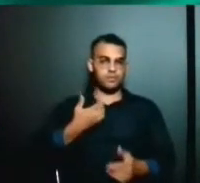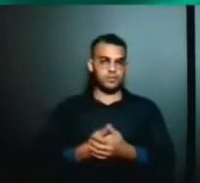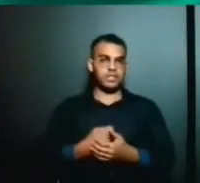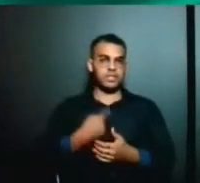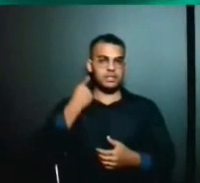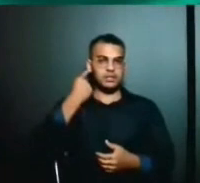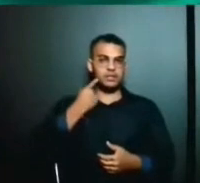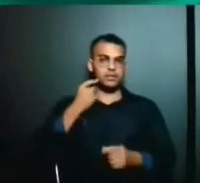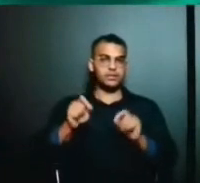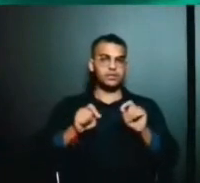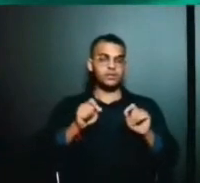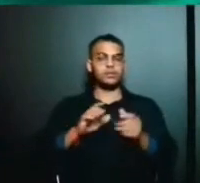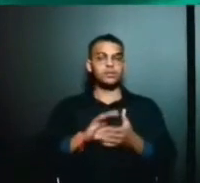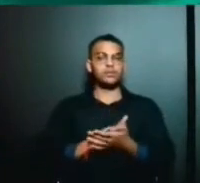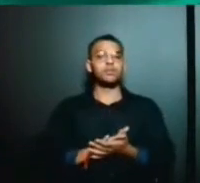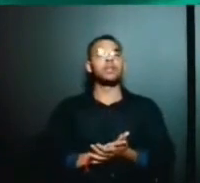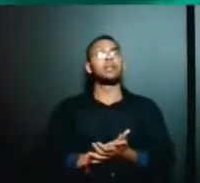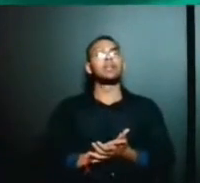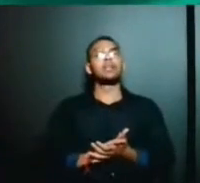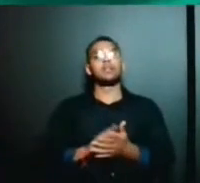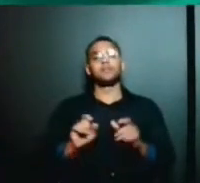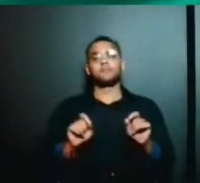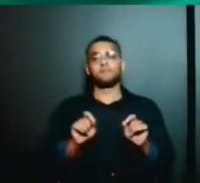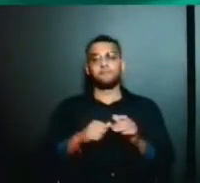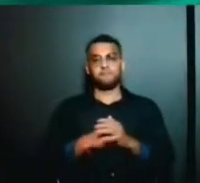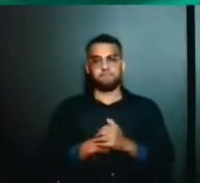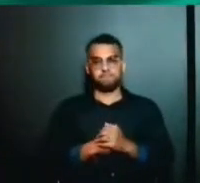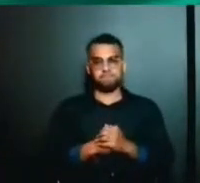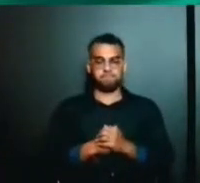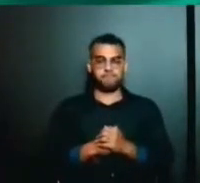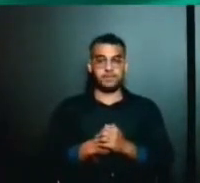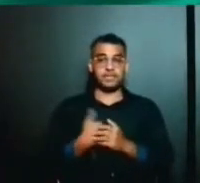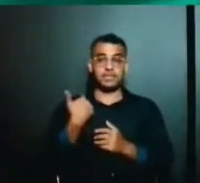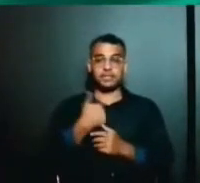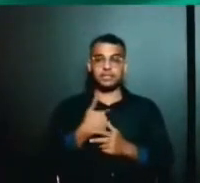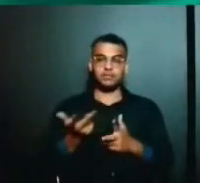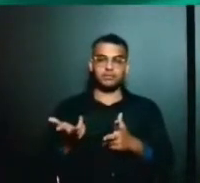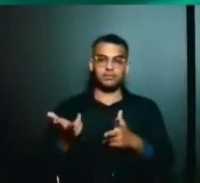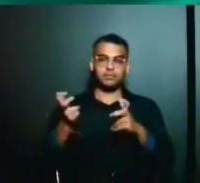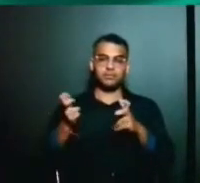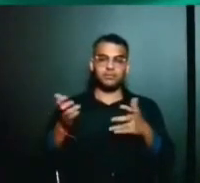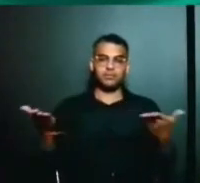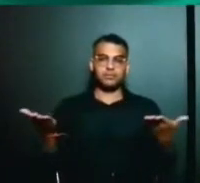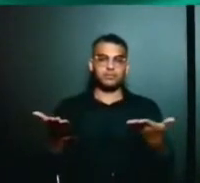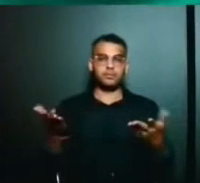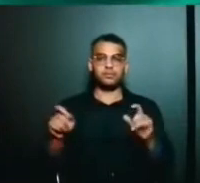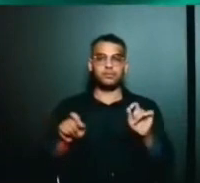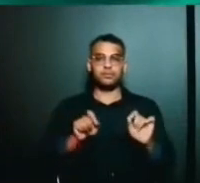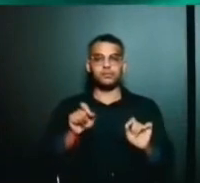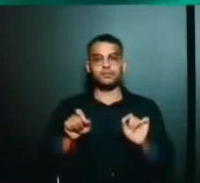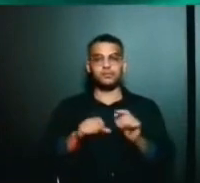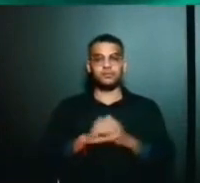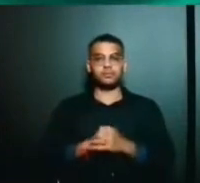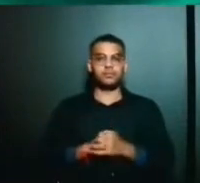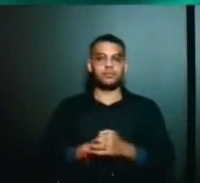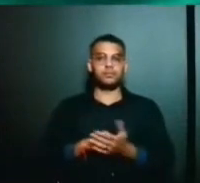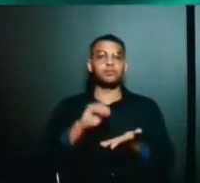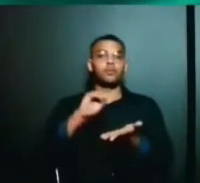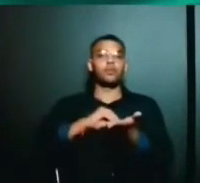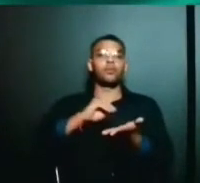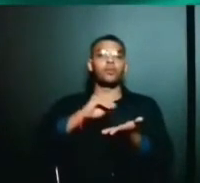palavra é feminina, gente, mas... O que a gente vê hoje, na verdade, é a